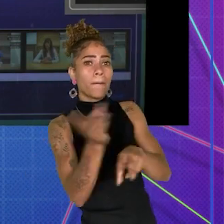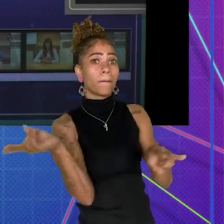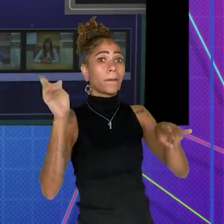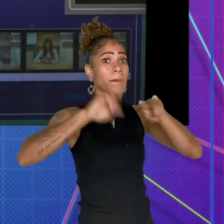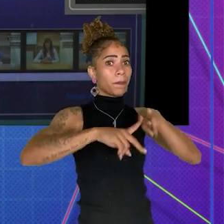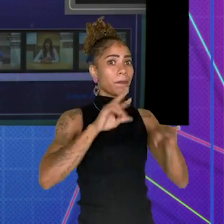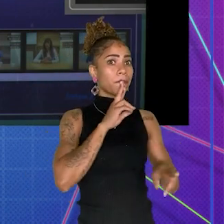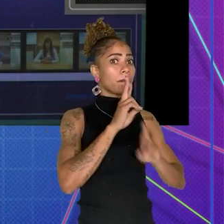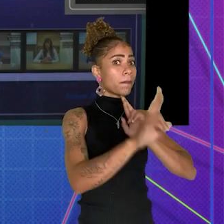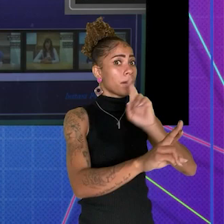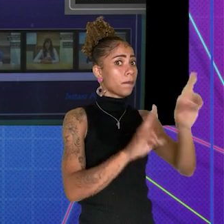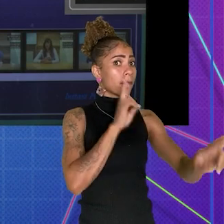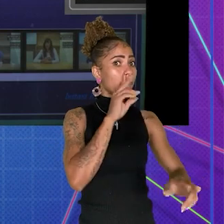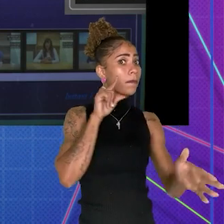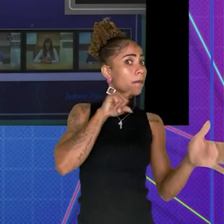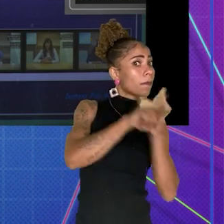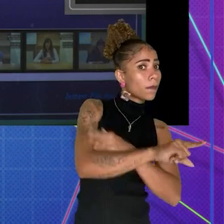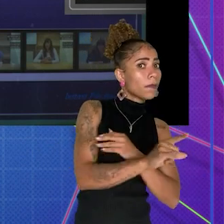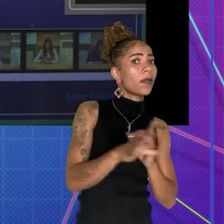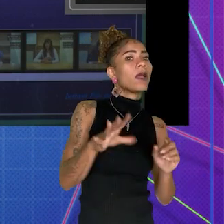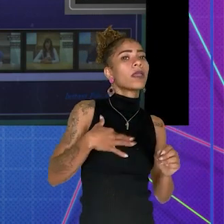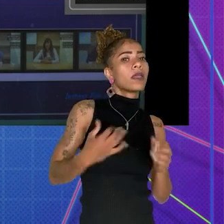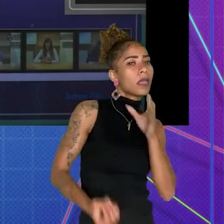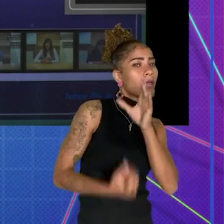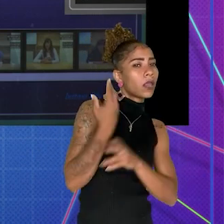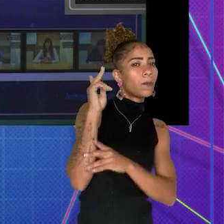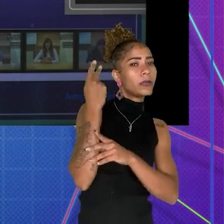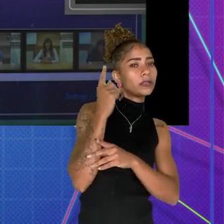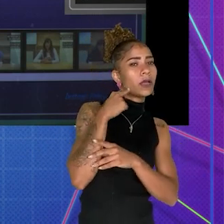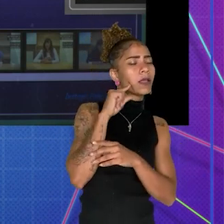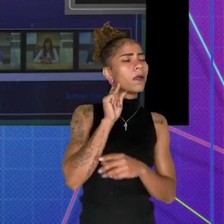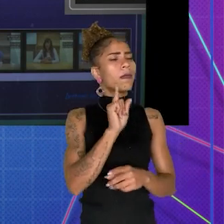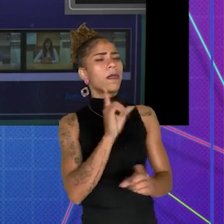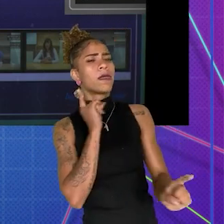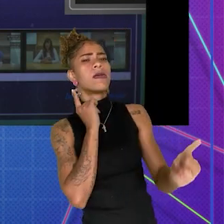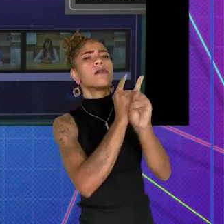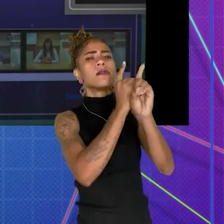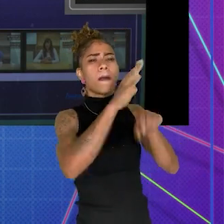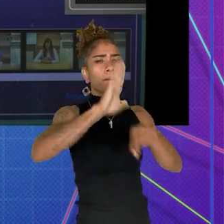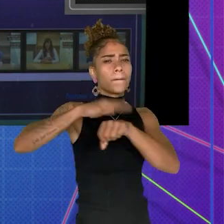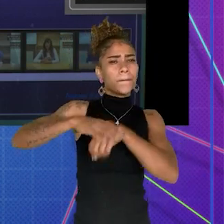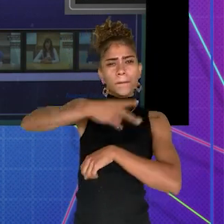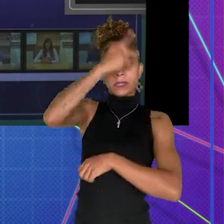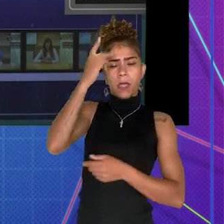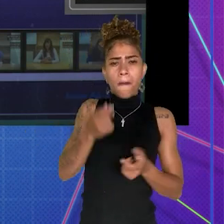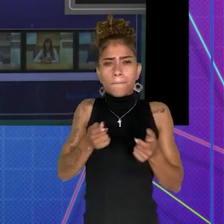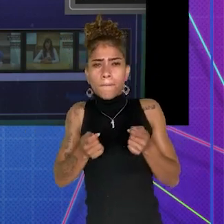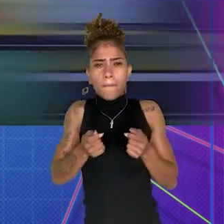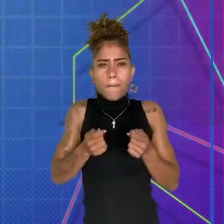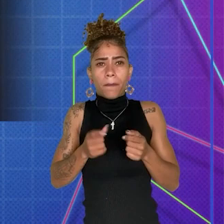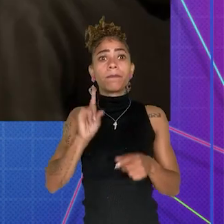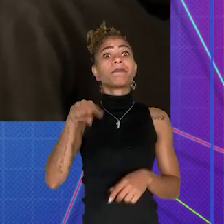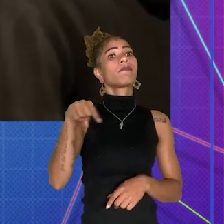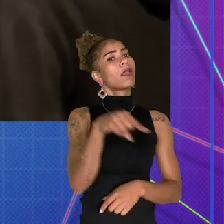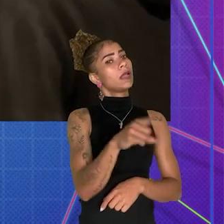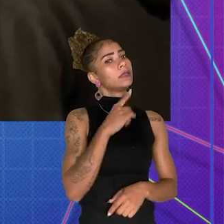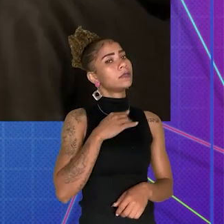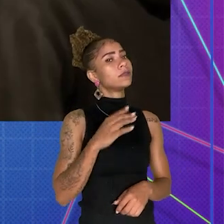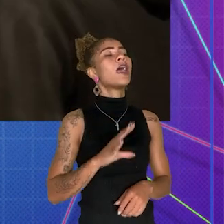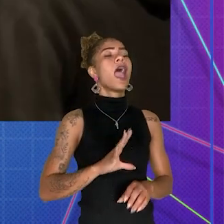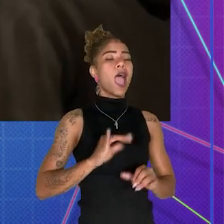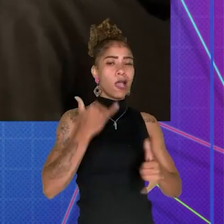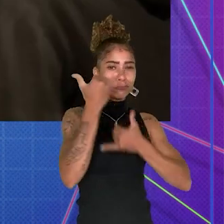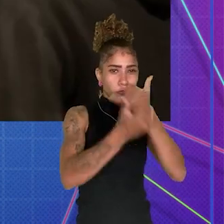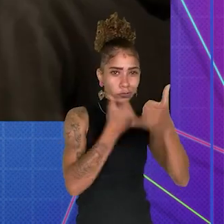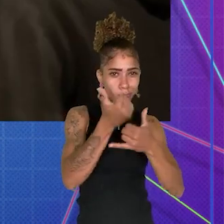mulher em uma prisão. As respostas dela às perguntas formam uma história que pode ser desvendada pelo jogador. Heavy Rain.